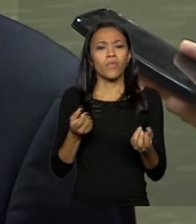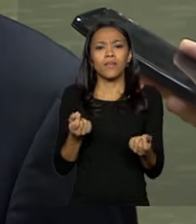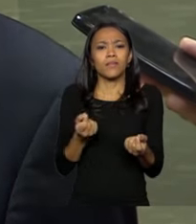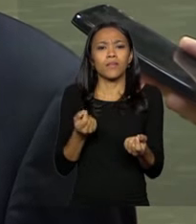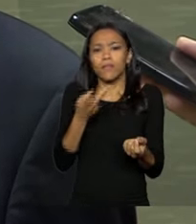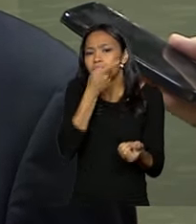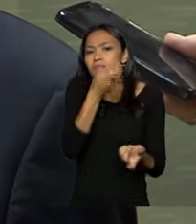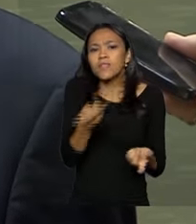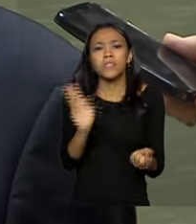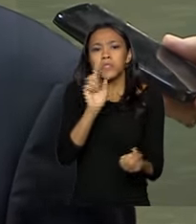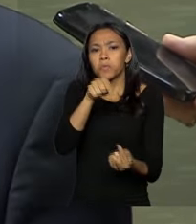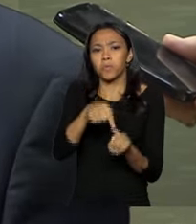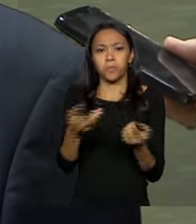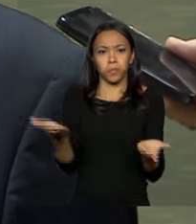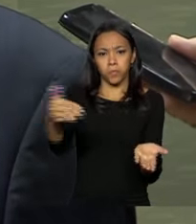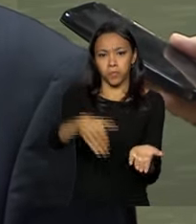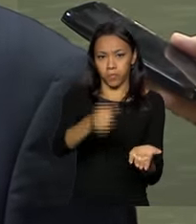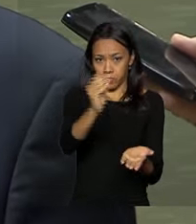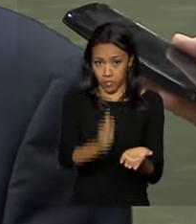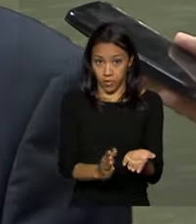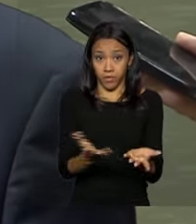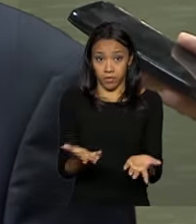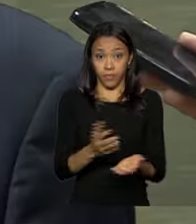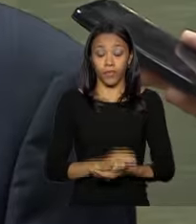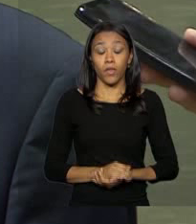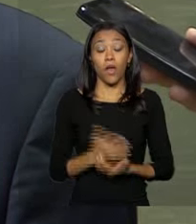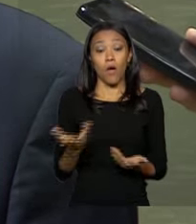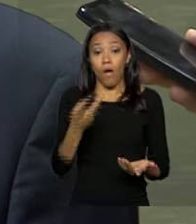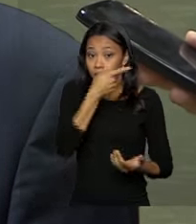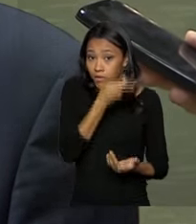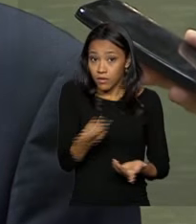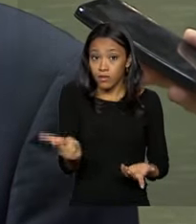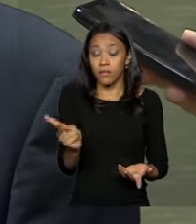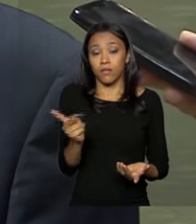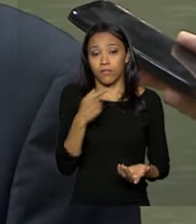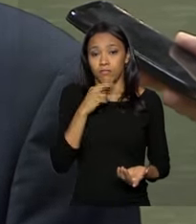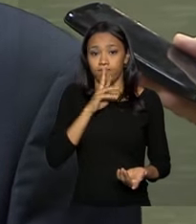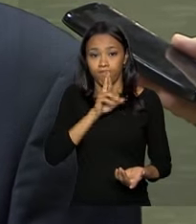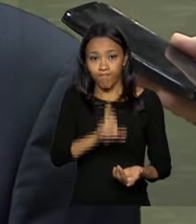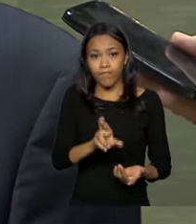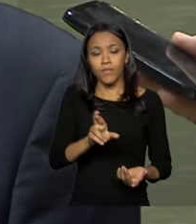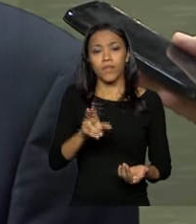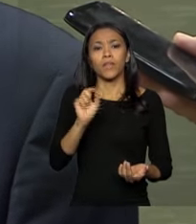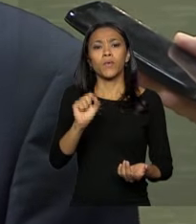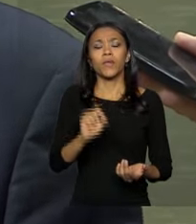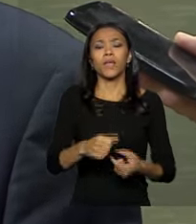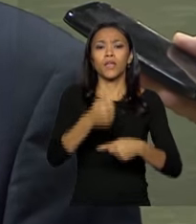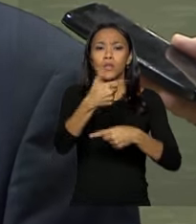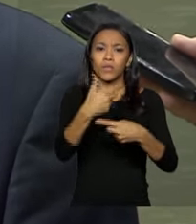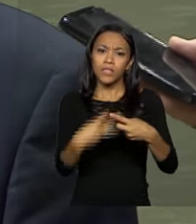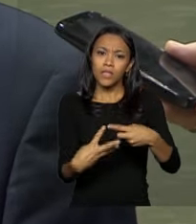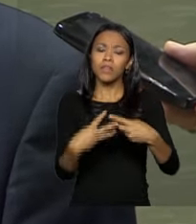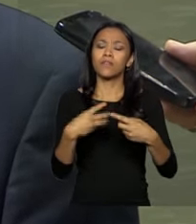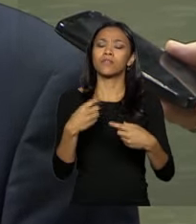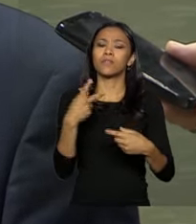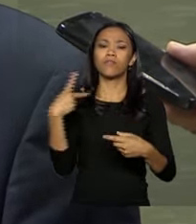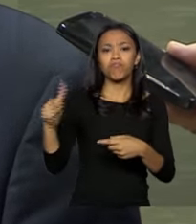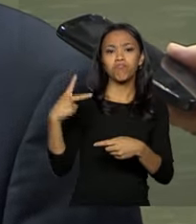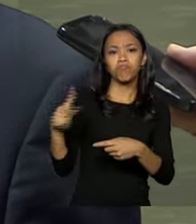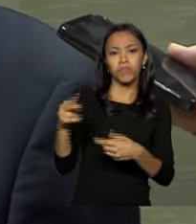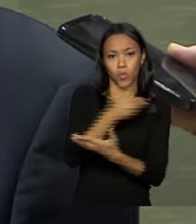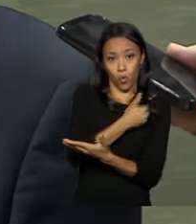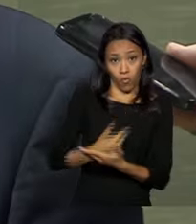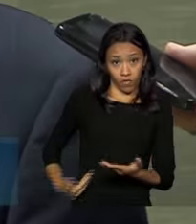dessa visita? Olha, a visita tem a particularidade que praticamente 2/3 do governo da chanceler